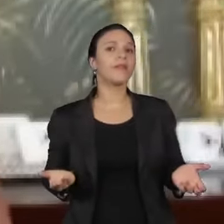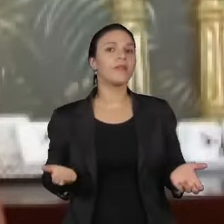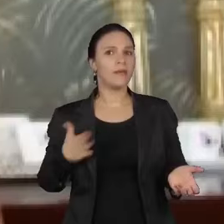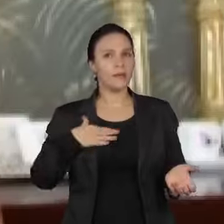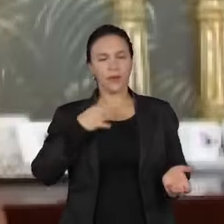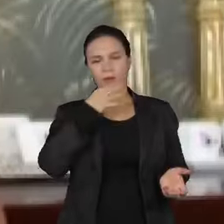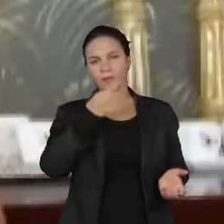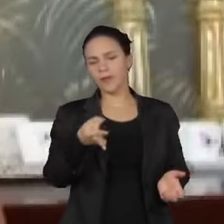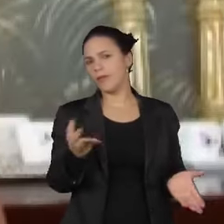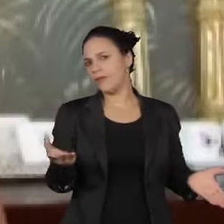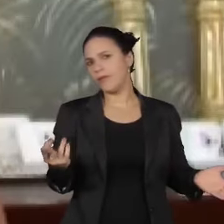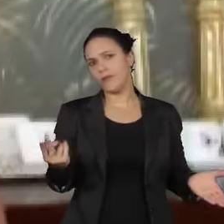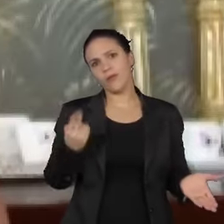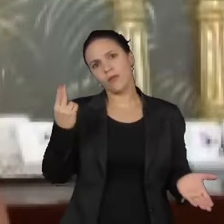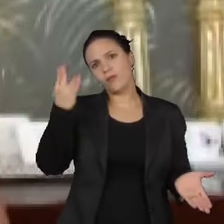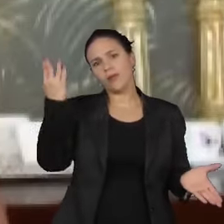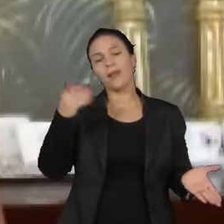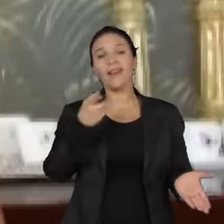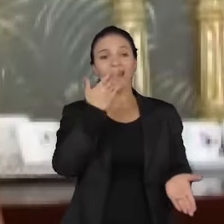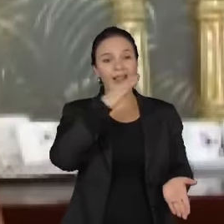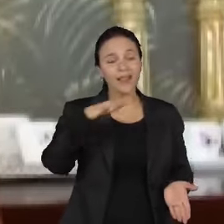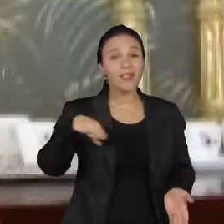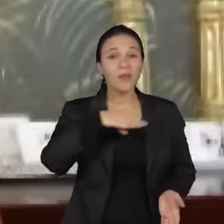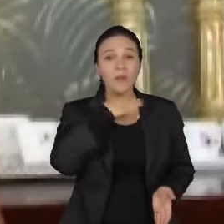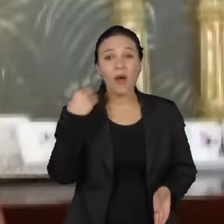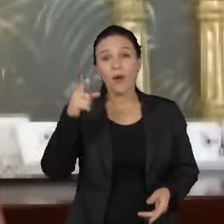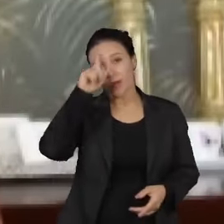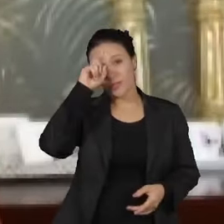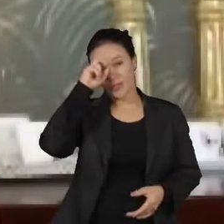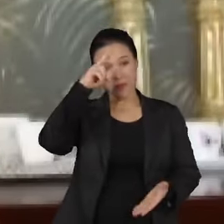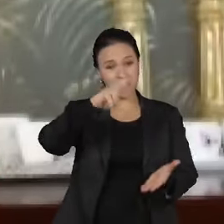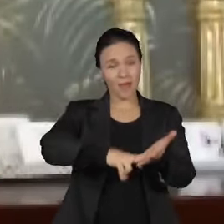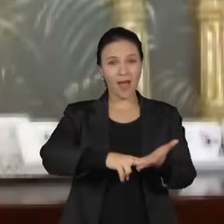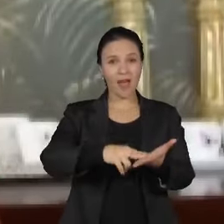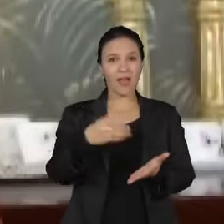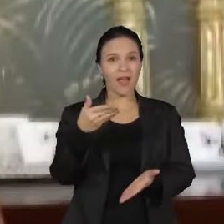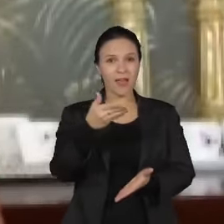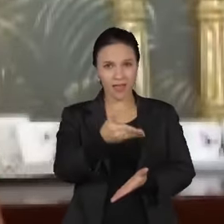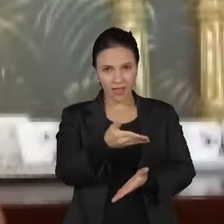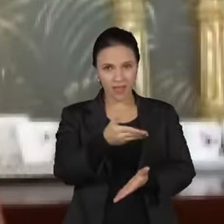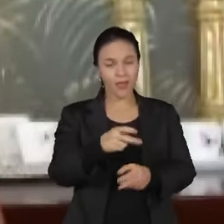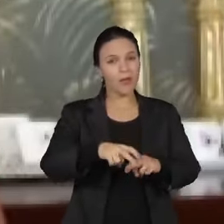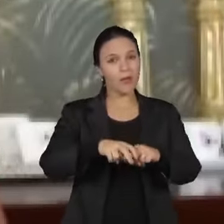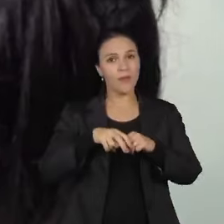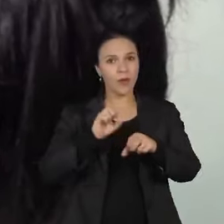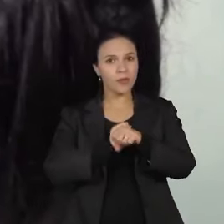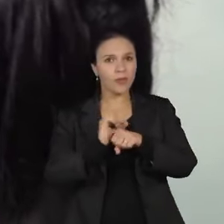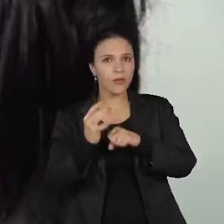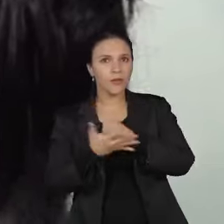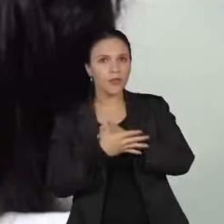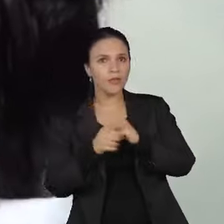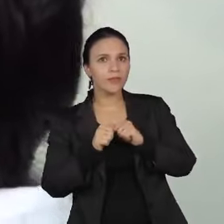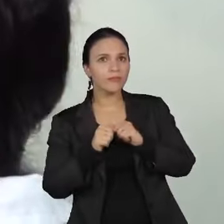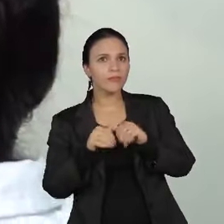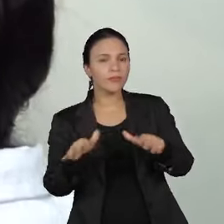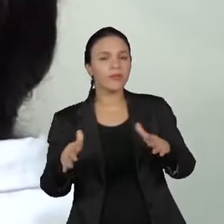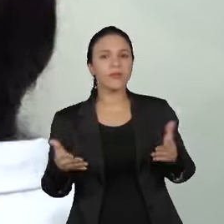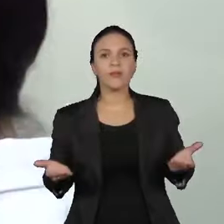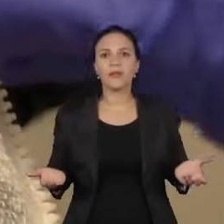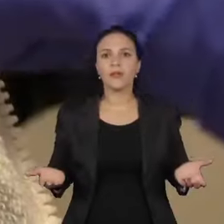opinião, é inconcebível você ter morte de criança e hospitalização de criança e consequências da passagem da Covid, que a gente sabe que tem,